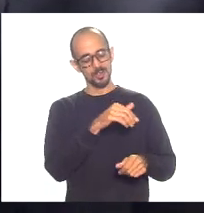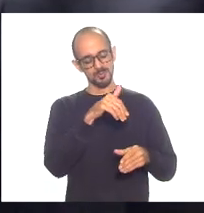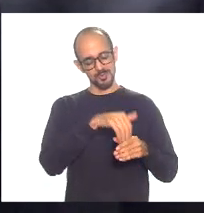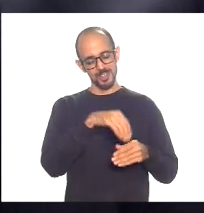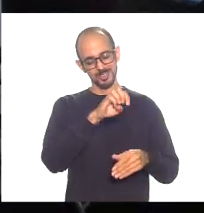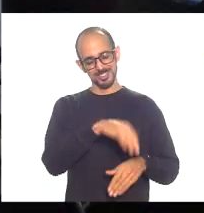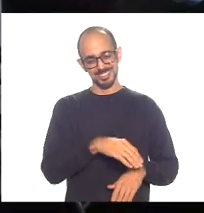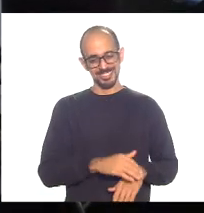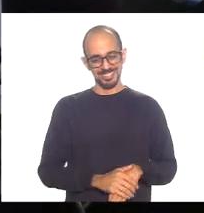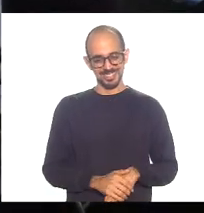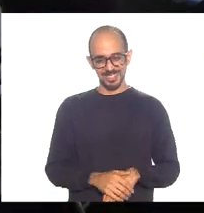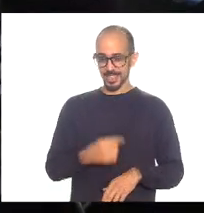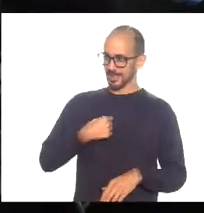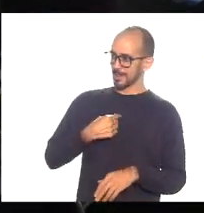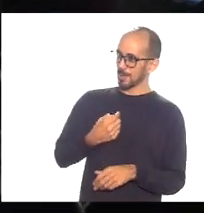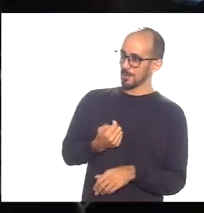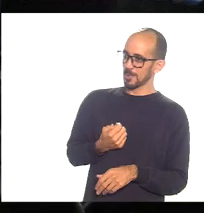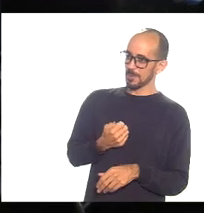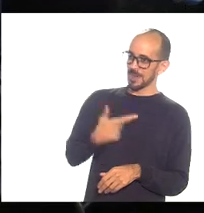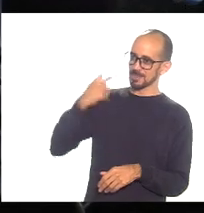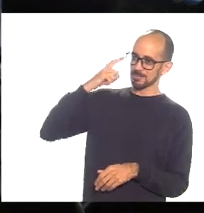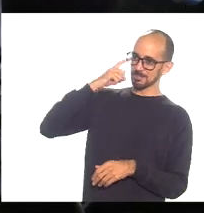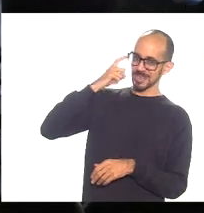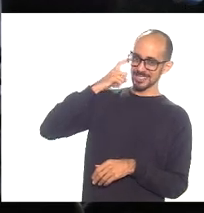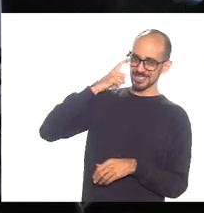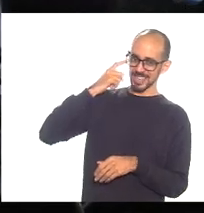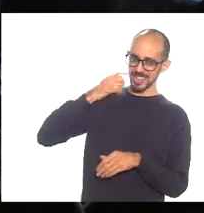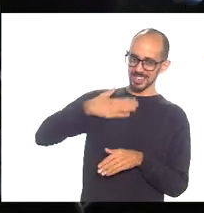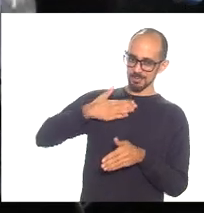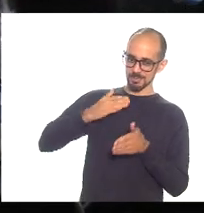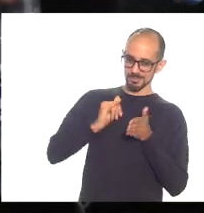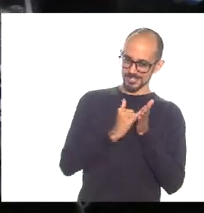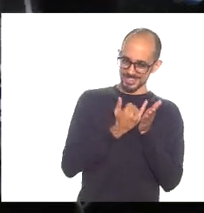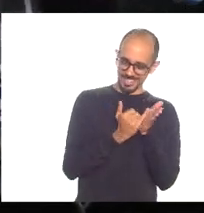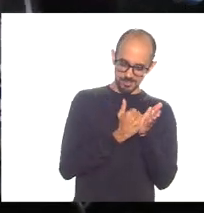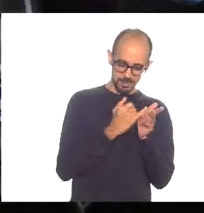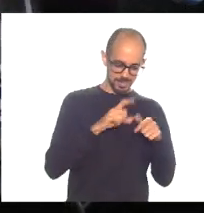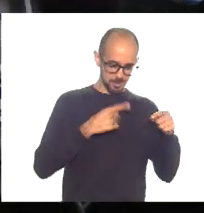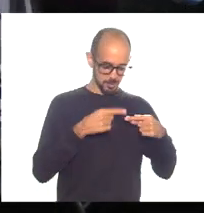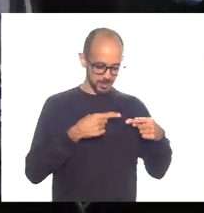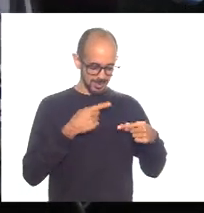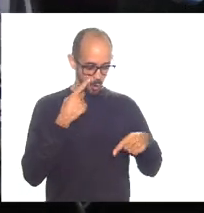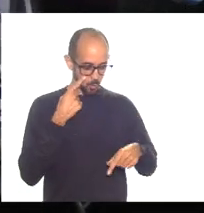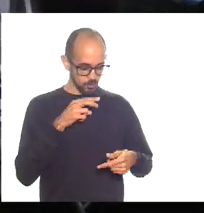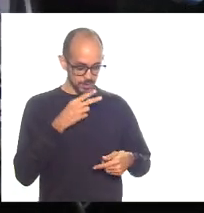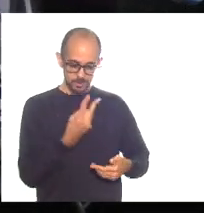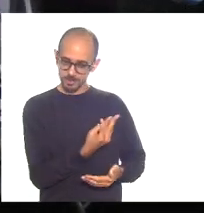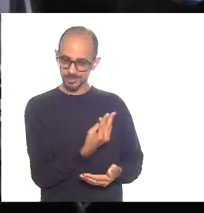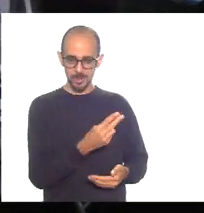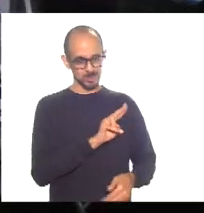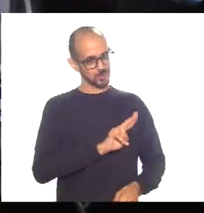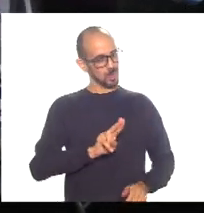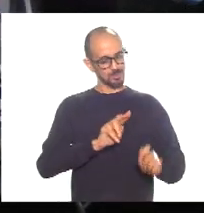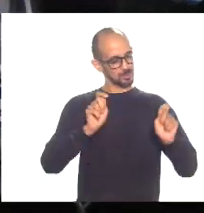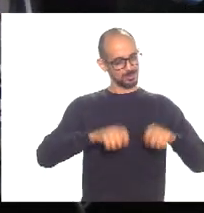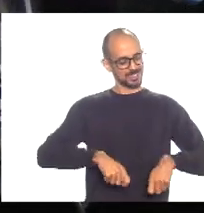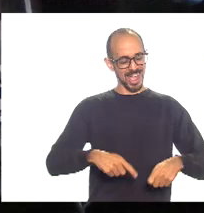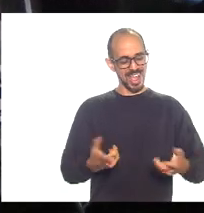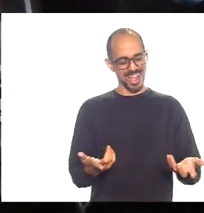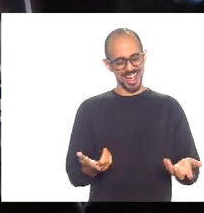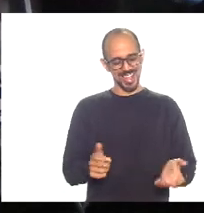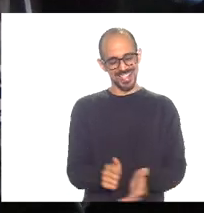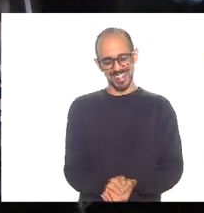Bacelar. Eu até pensei em me inscrever, deputado, mas quando vi os dois nomes, não dá para competir.